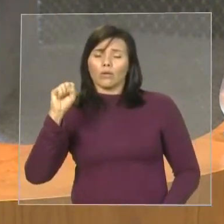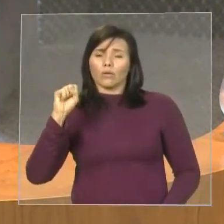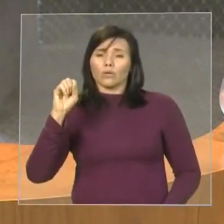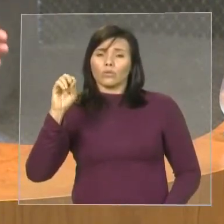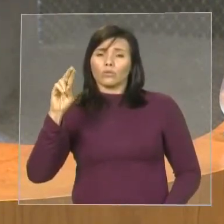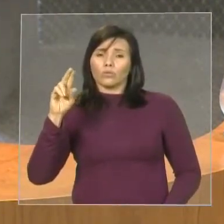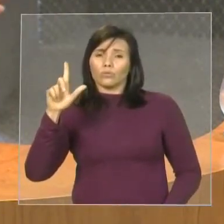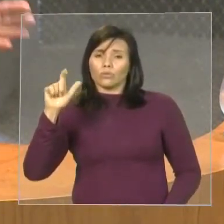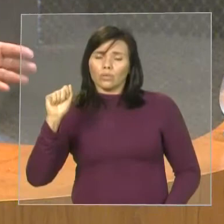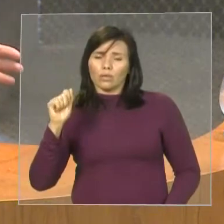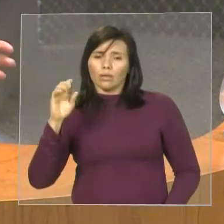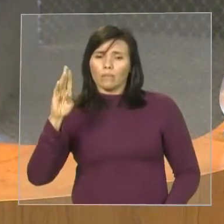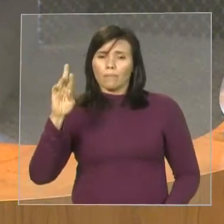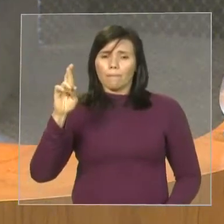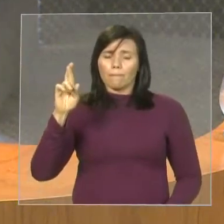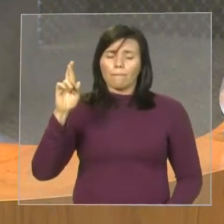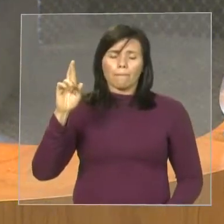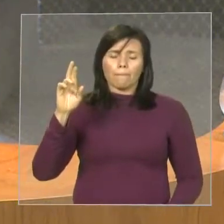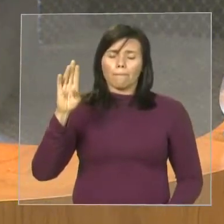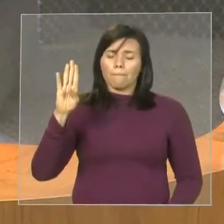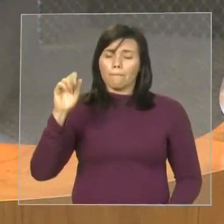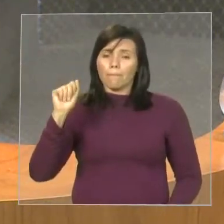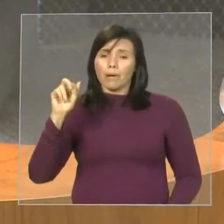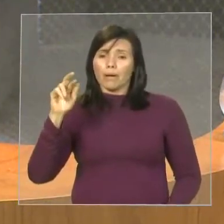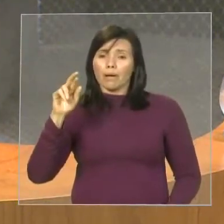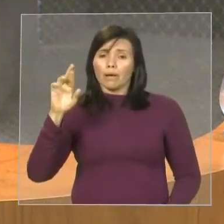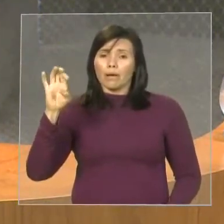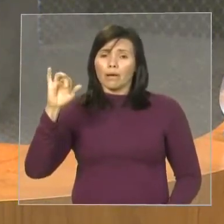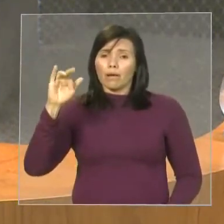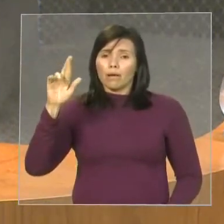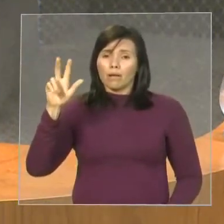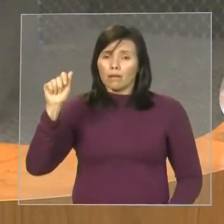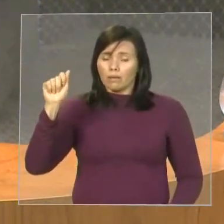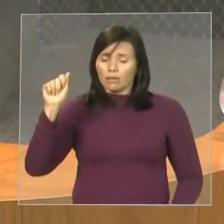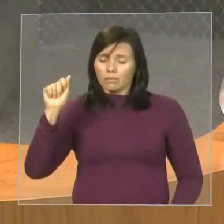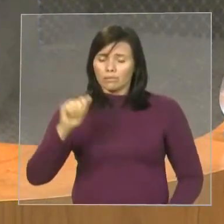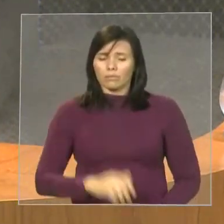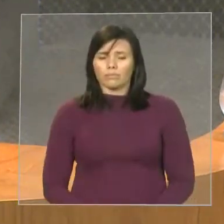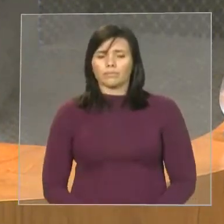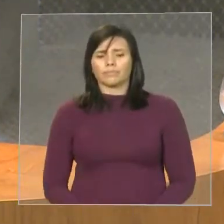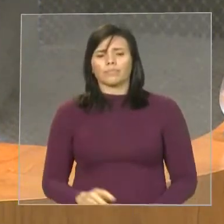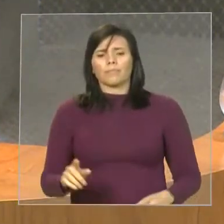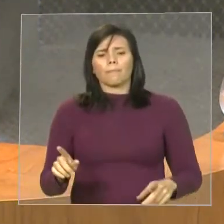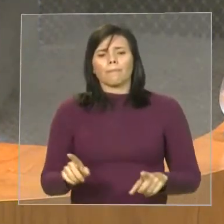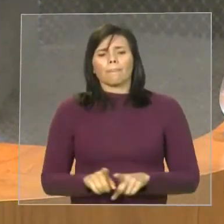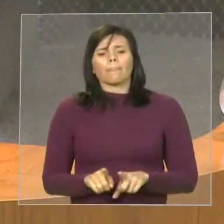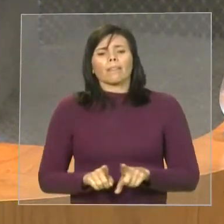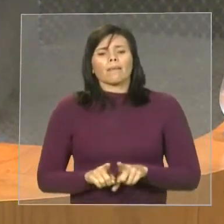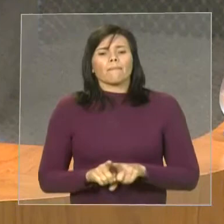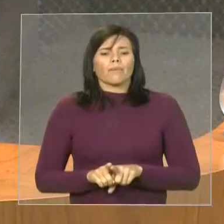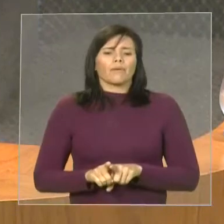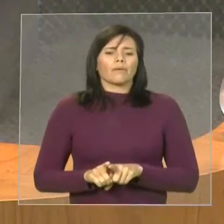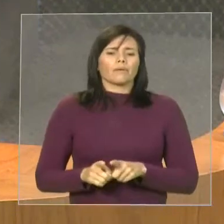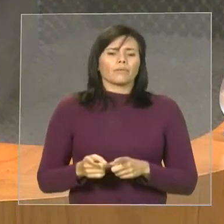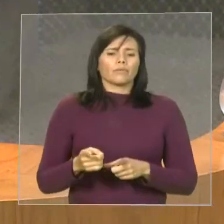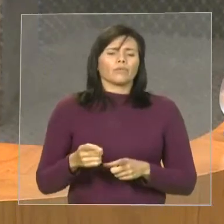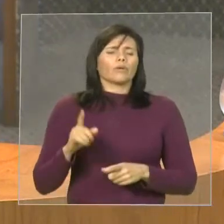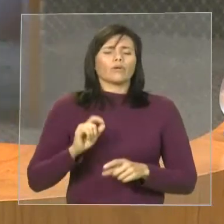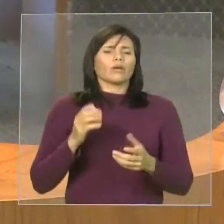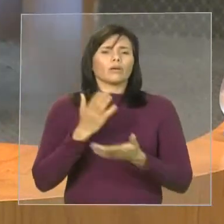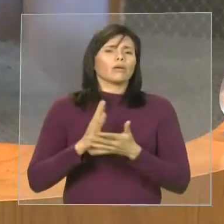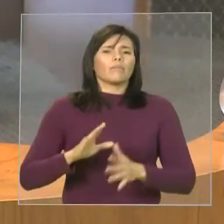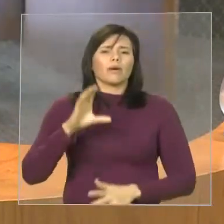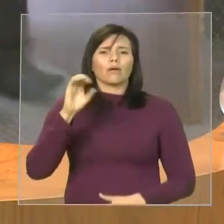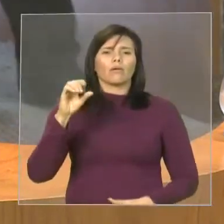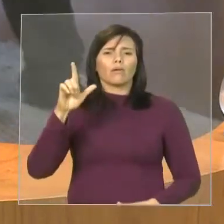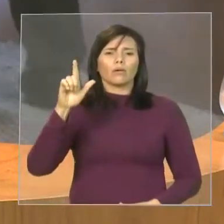coligações, impedir as coligações. Foram positivos. A questão do fundo público é uma excrescência e um tapa na sociedade brasileira. E a questão também de